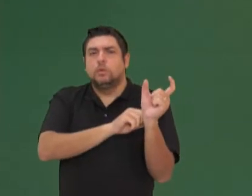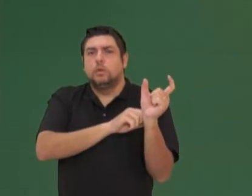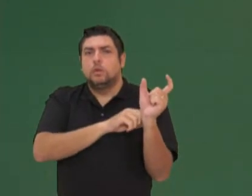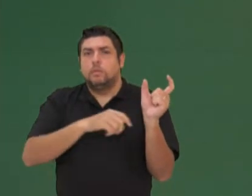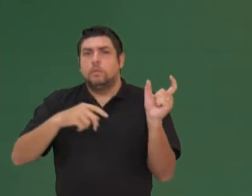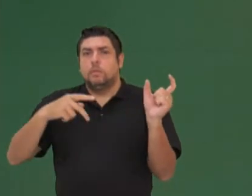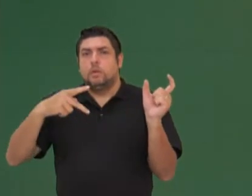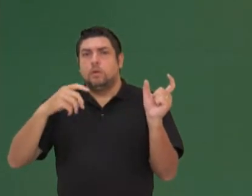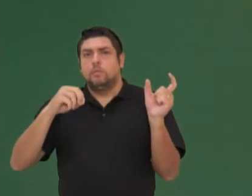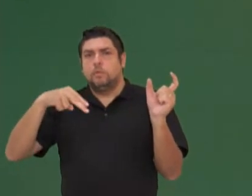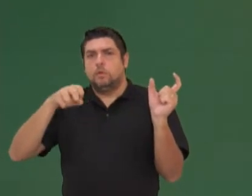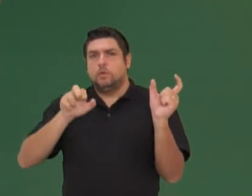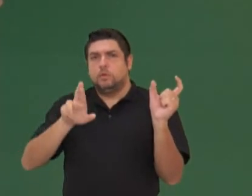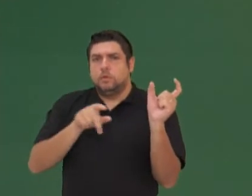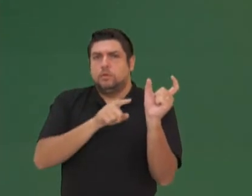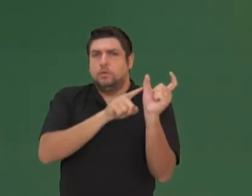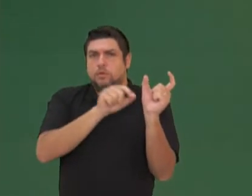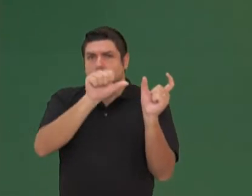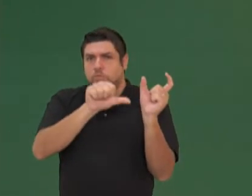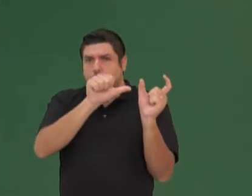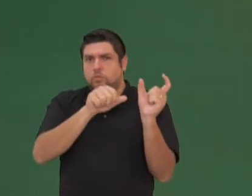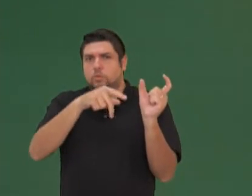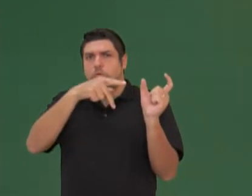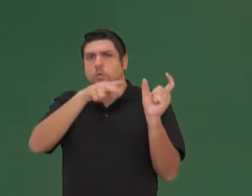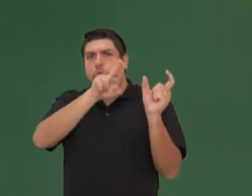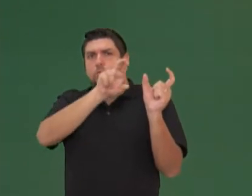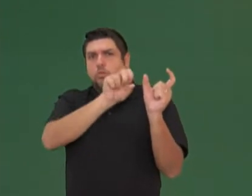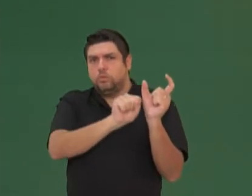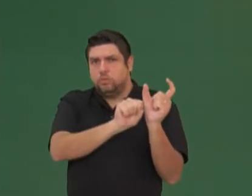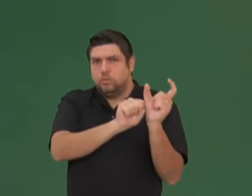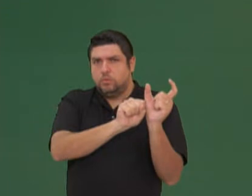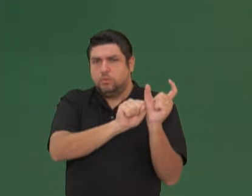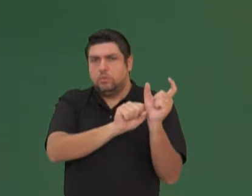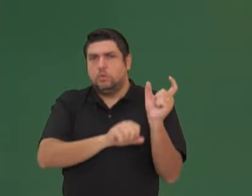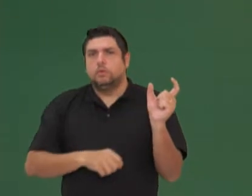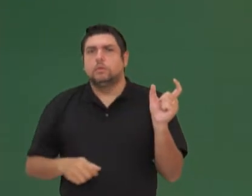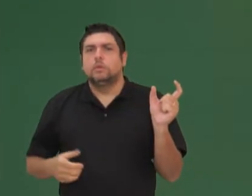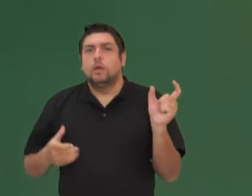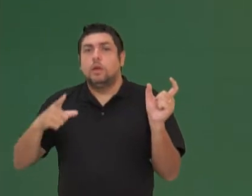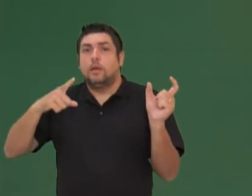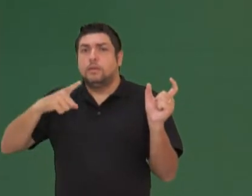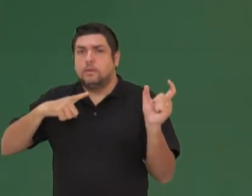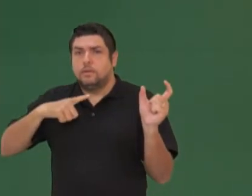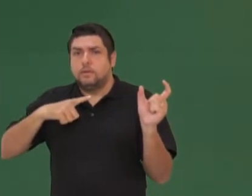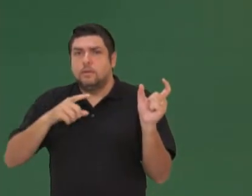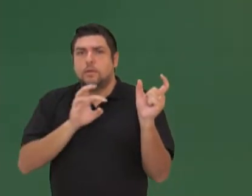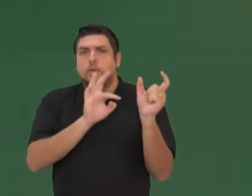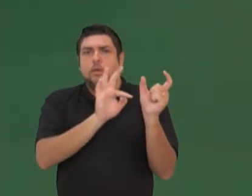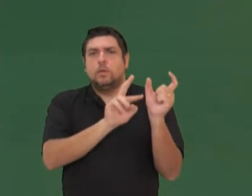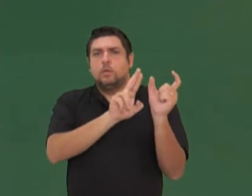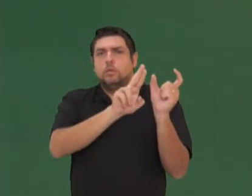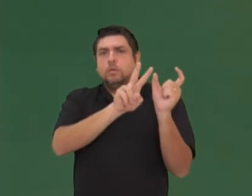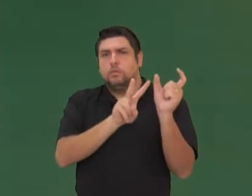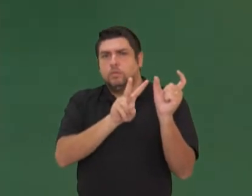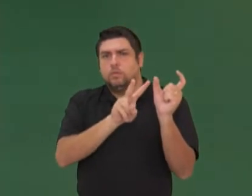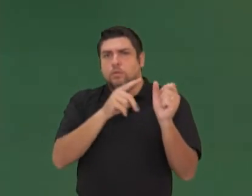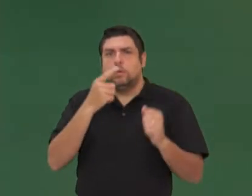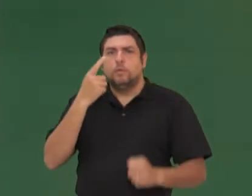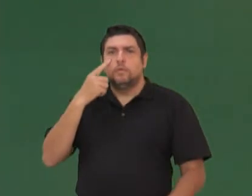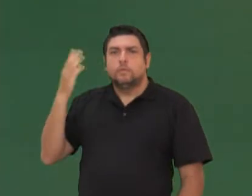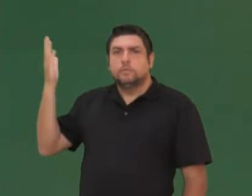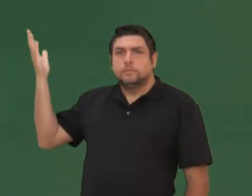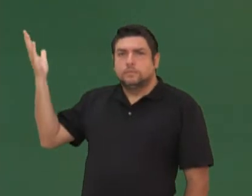original, a nova raiz, pus. E o verbo tener, ten, era a raiz original e agora uma nova raiz, tuf. Só por exemplo, vejam